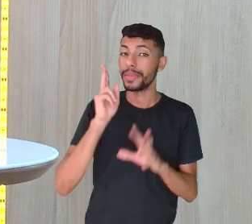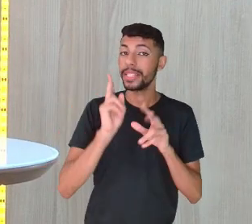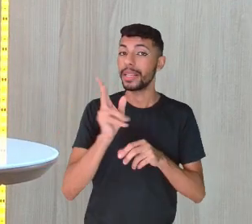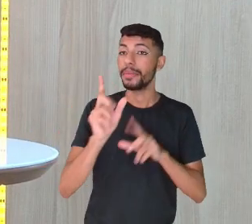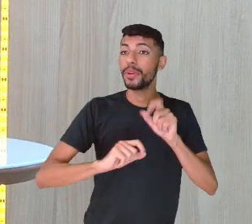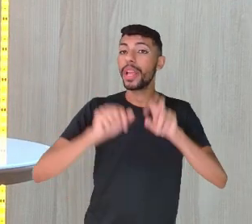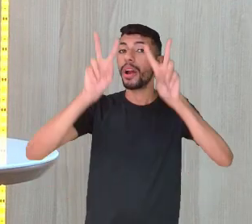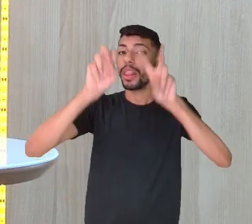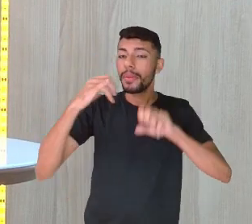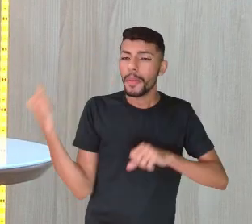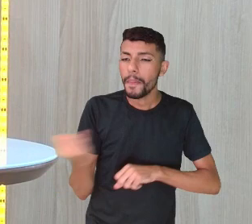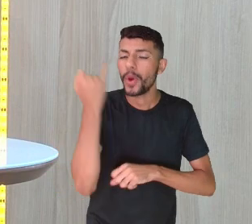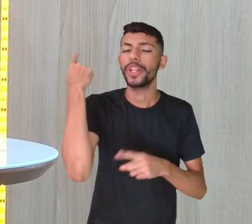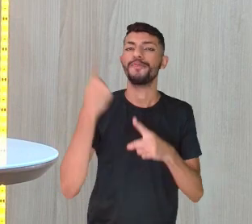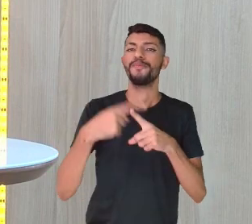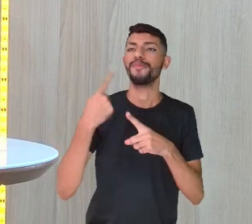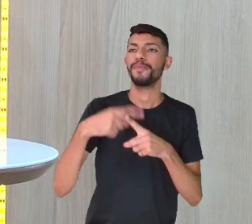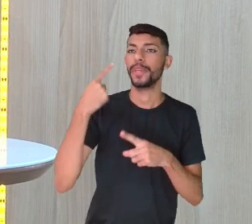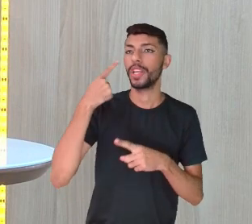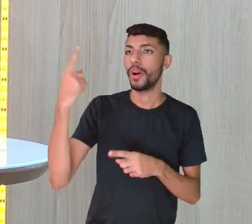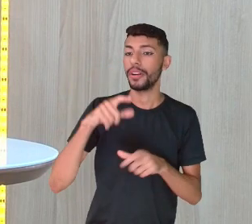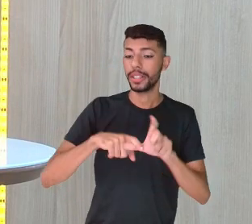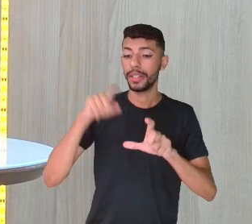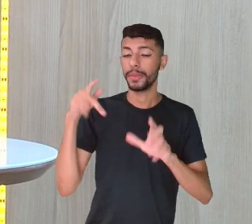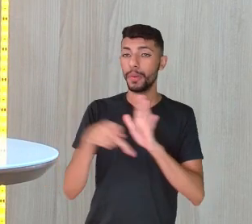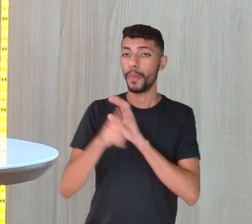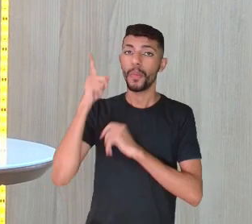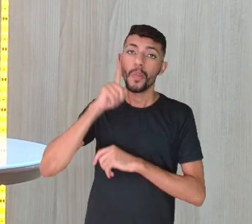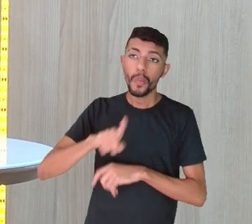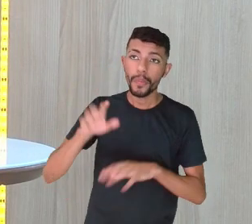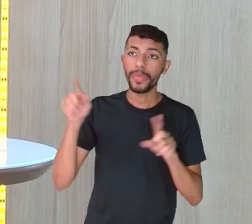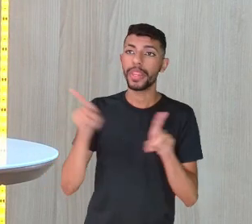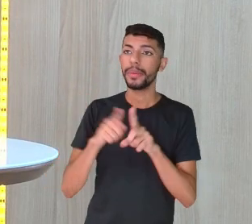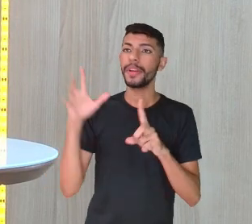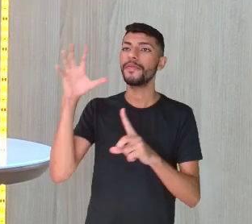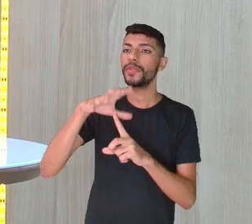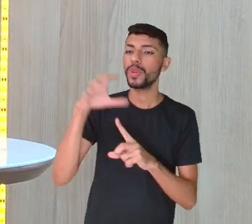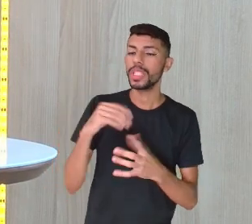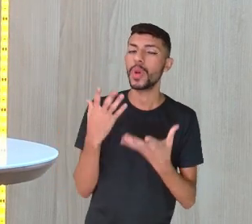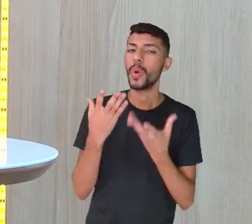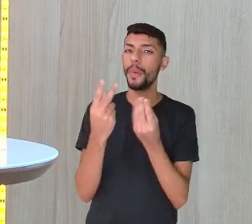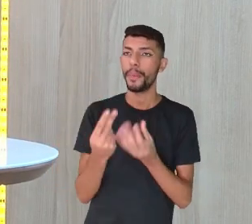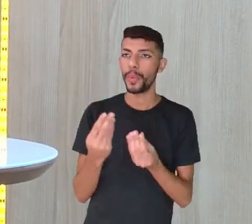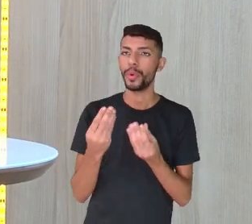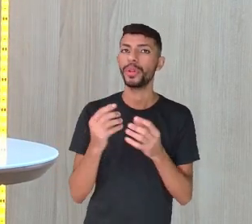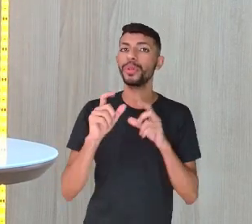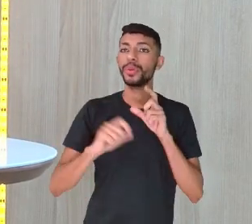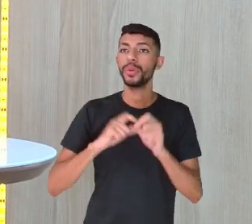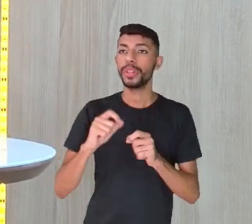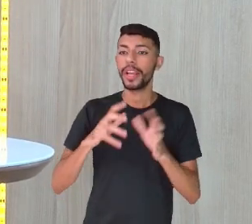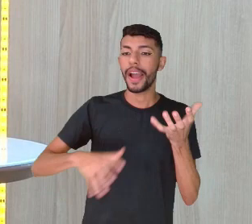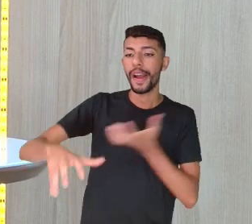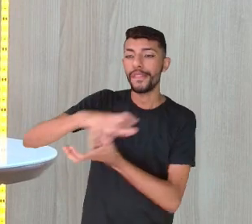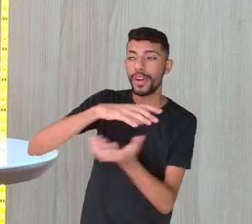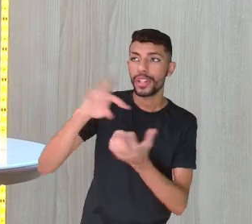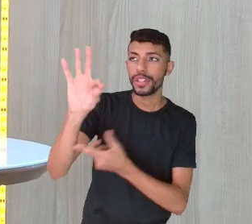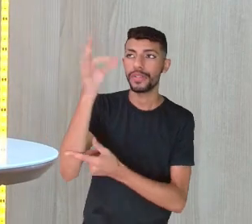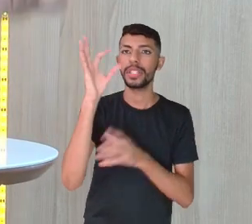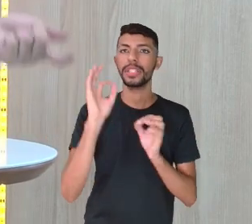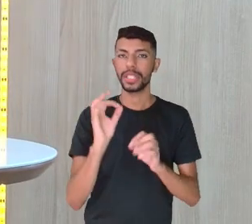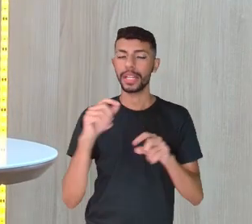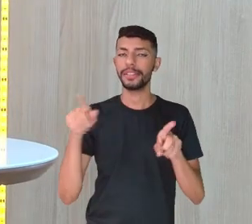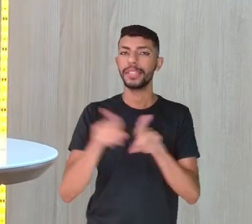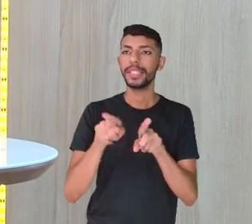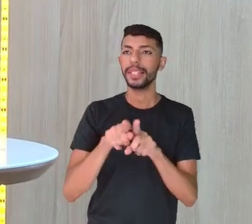assunto importante porque a independência dos Estados Unidos influenciou diretamente a Revolução Francesa,